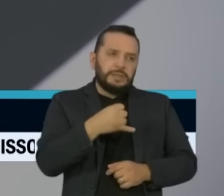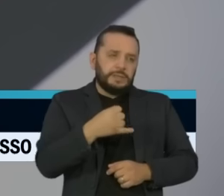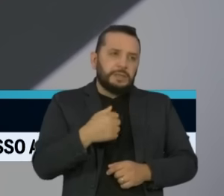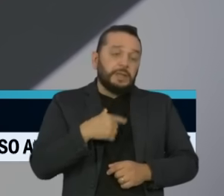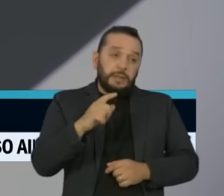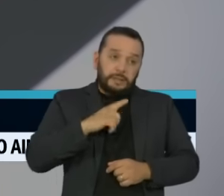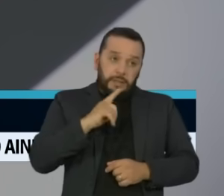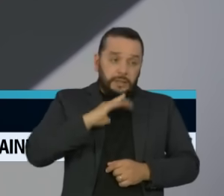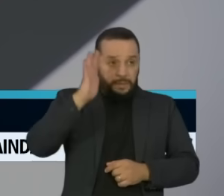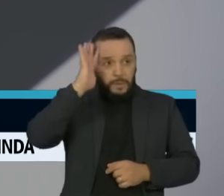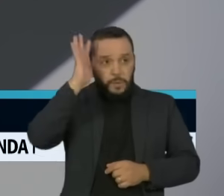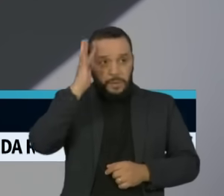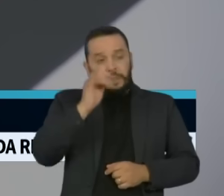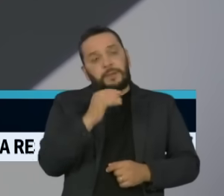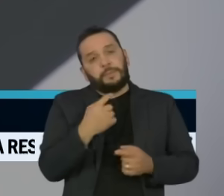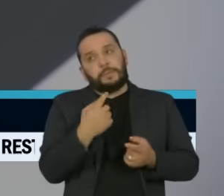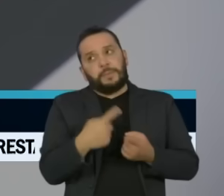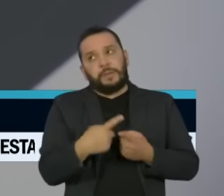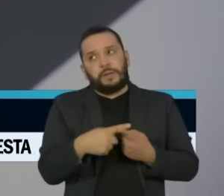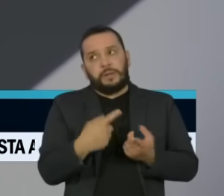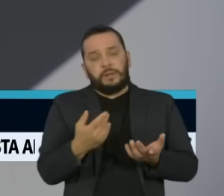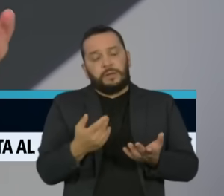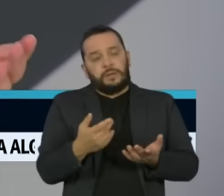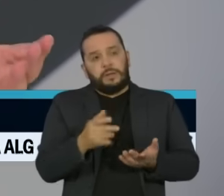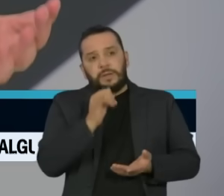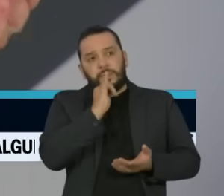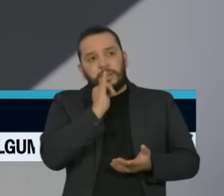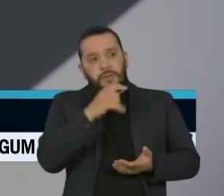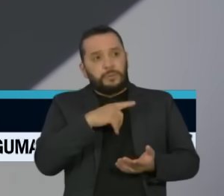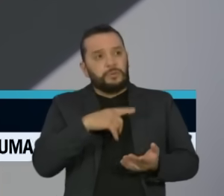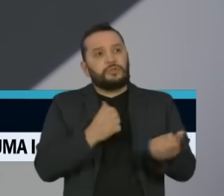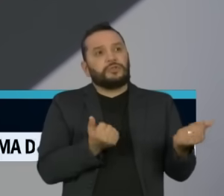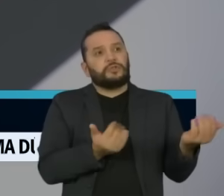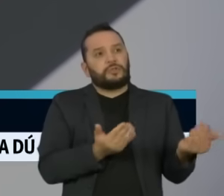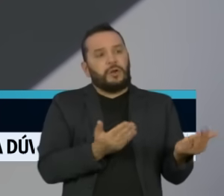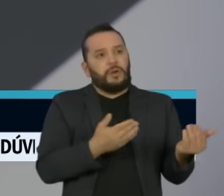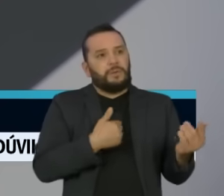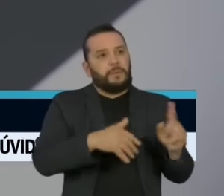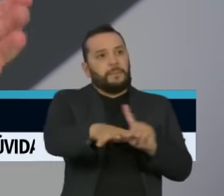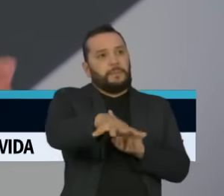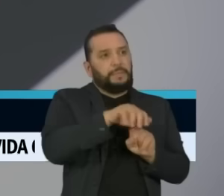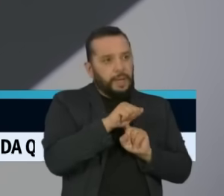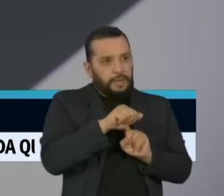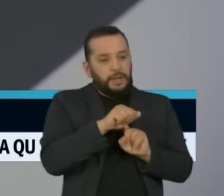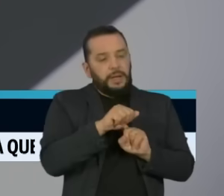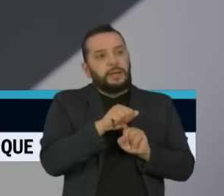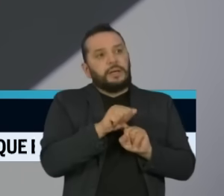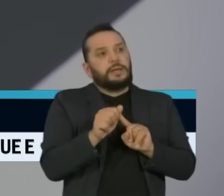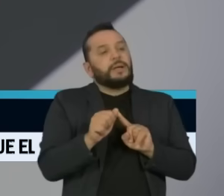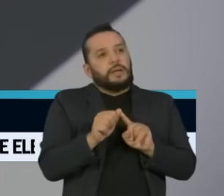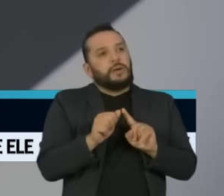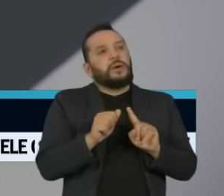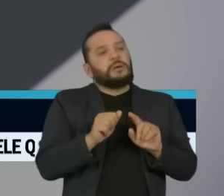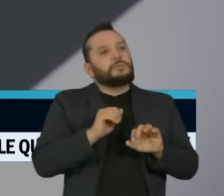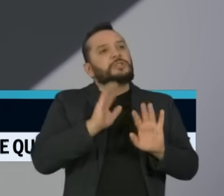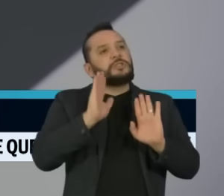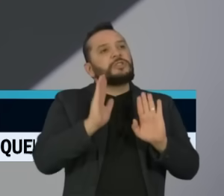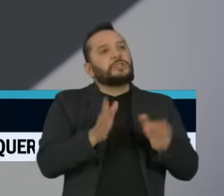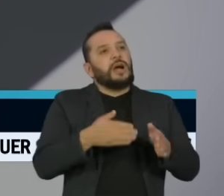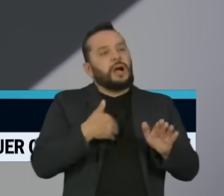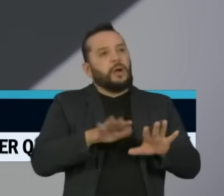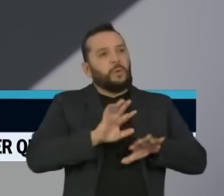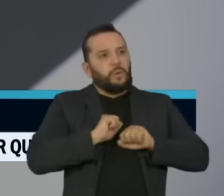os jovens que podem ter contato com o vírus, fazer as formas assintomáticas da doença, eles não impedem de serem